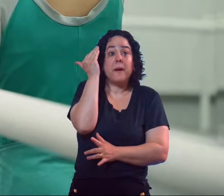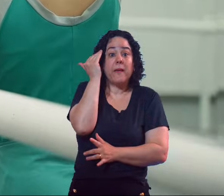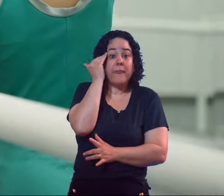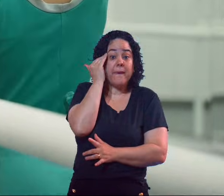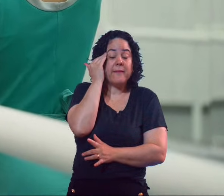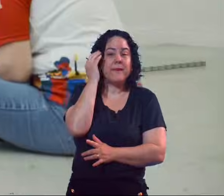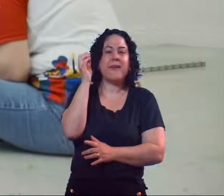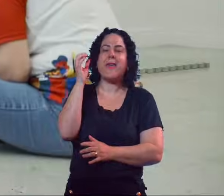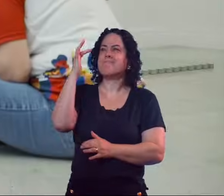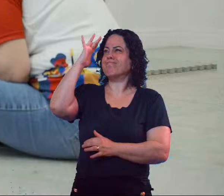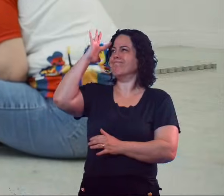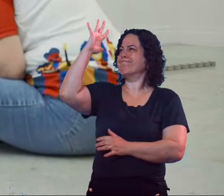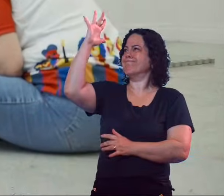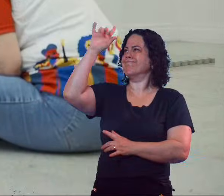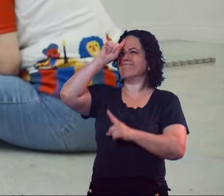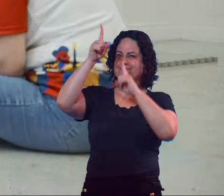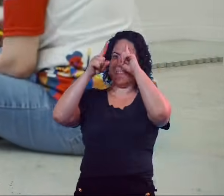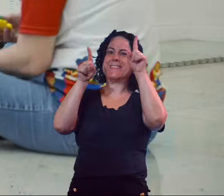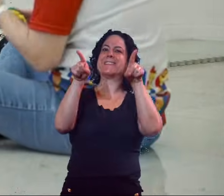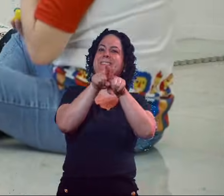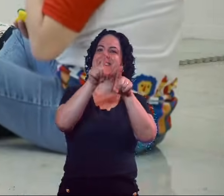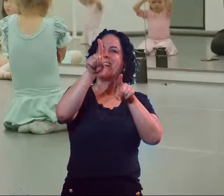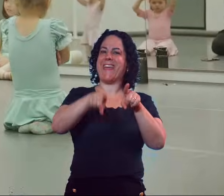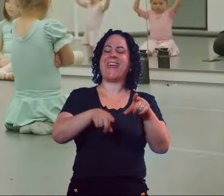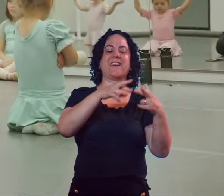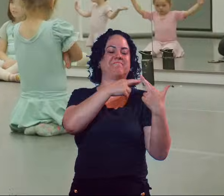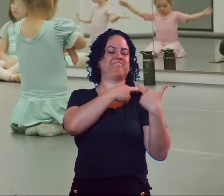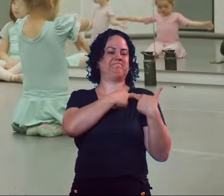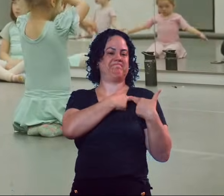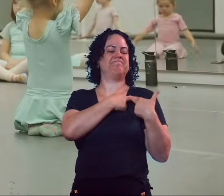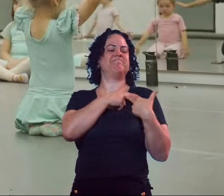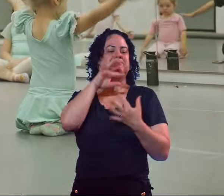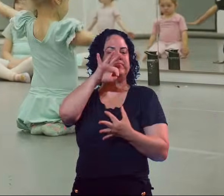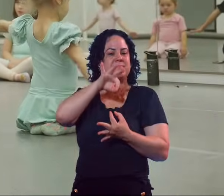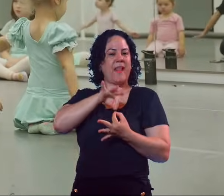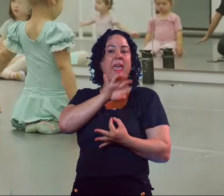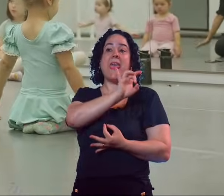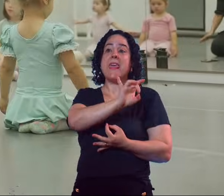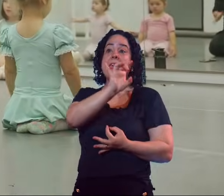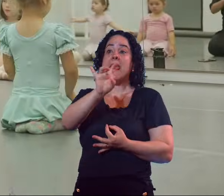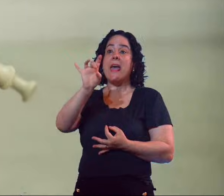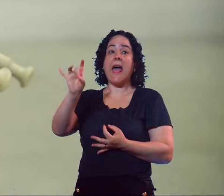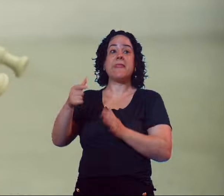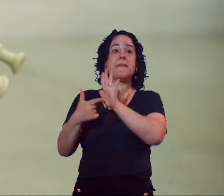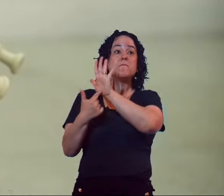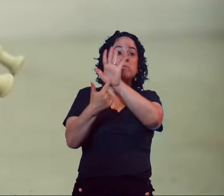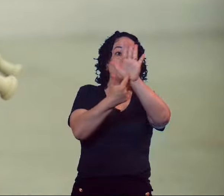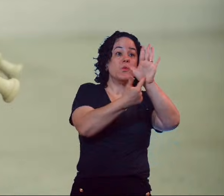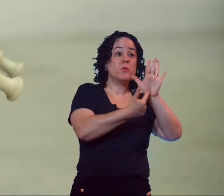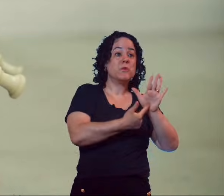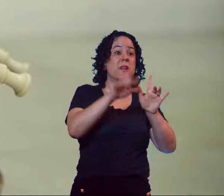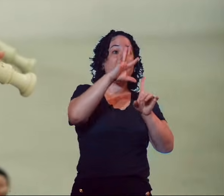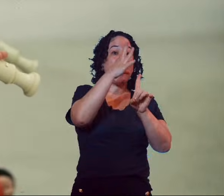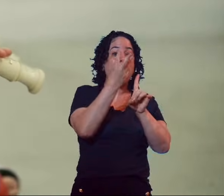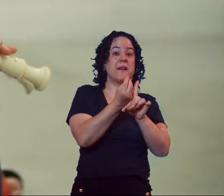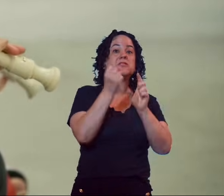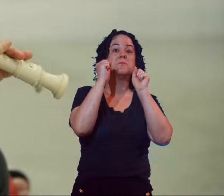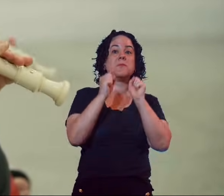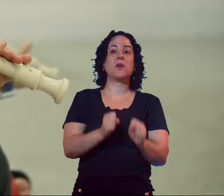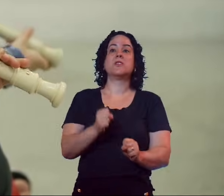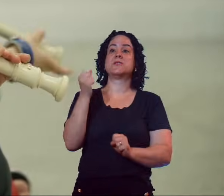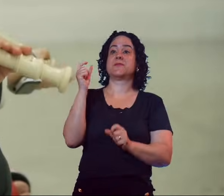que criatividade também é responsabilidade espiritual e que cada manifestação artística pode